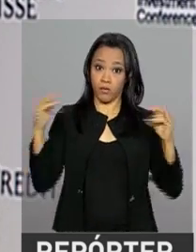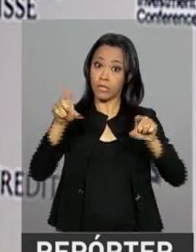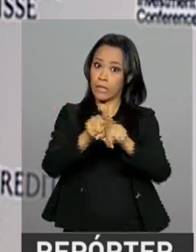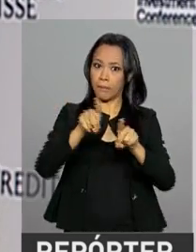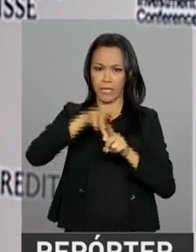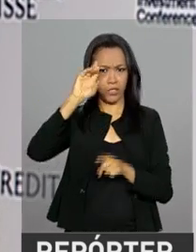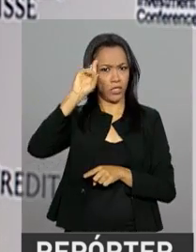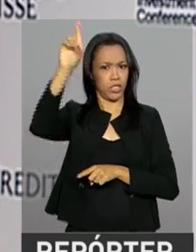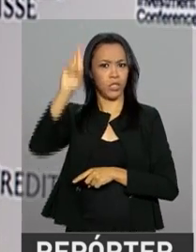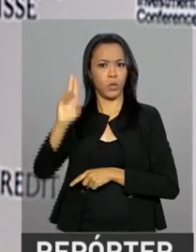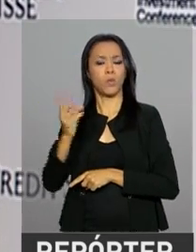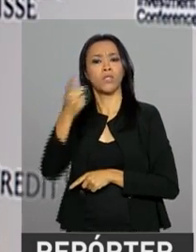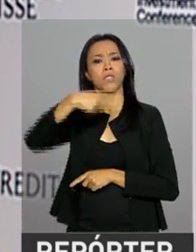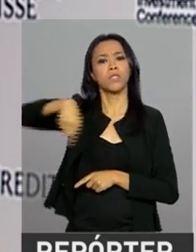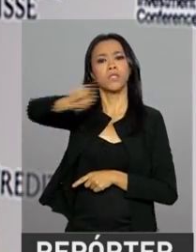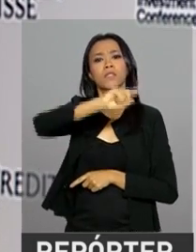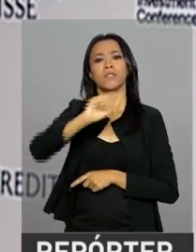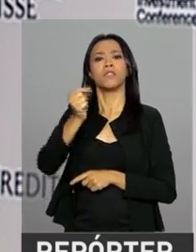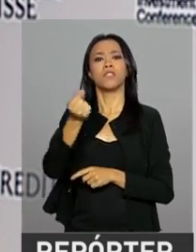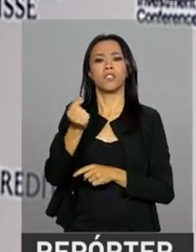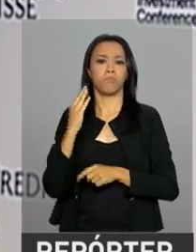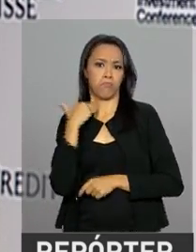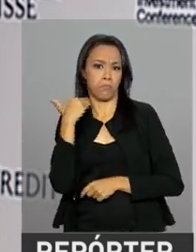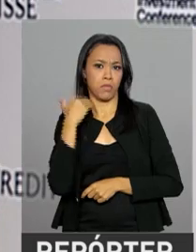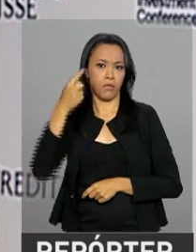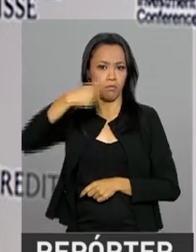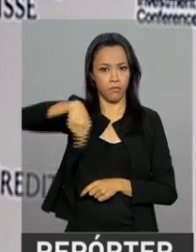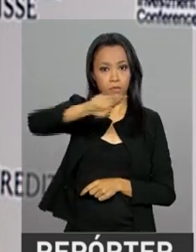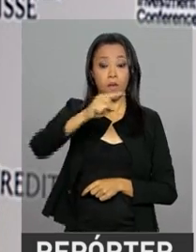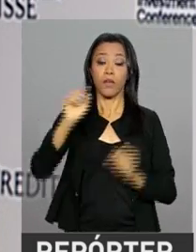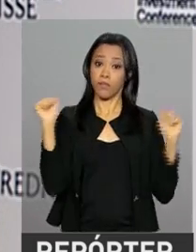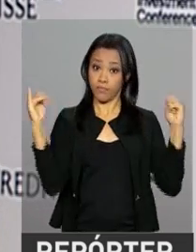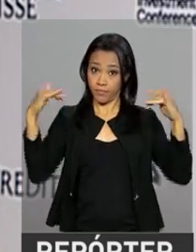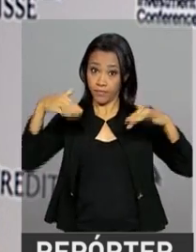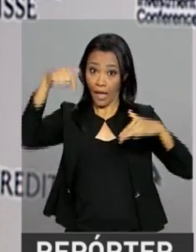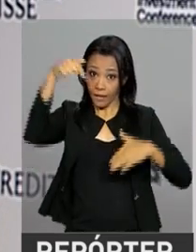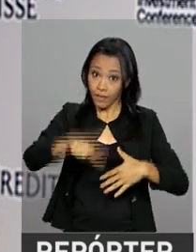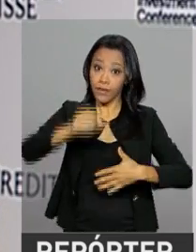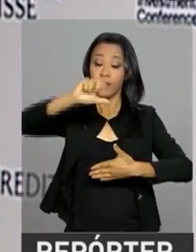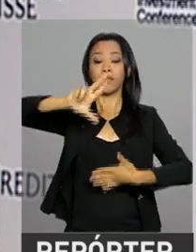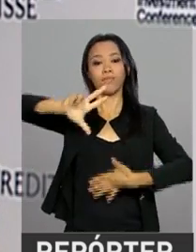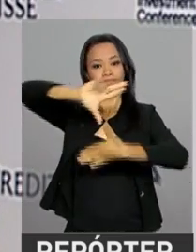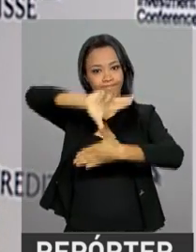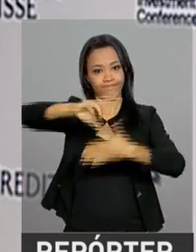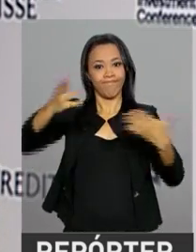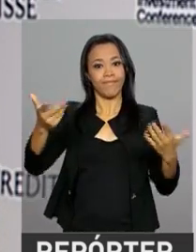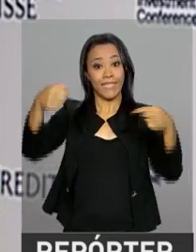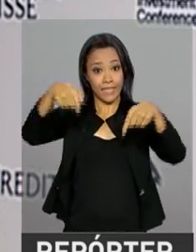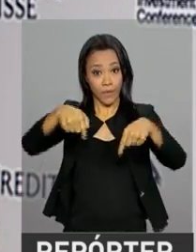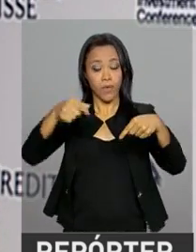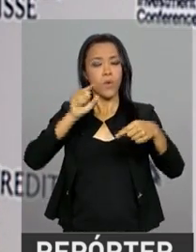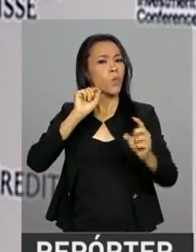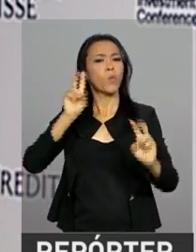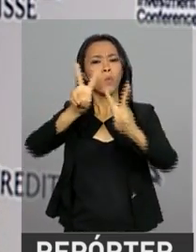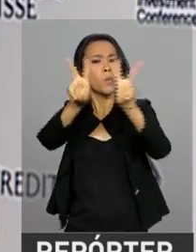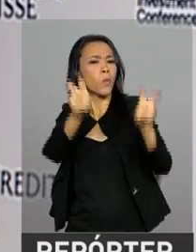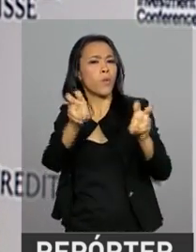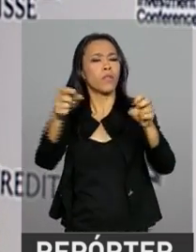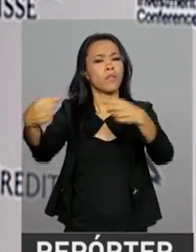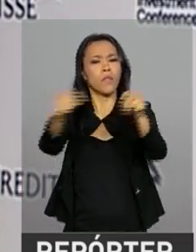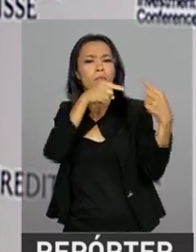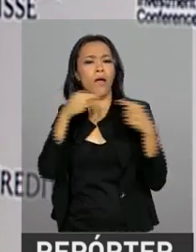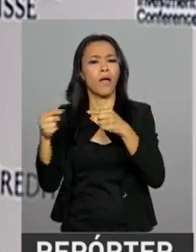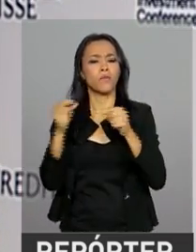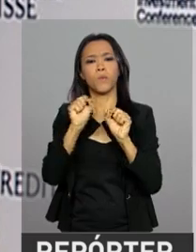diretores de instituições de crédito e investimentos aqui da América Latina a programação aí ela inclui debate sobre